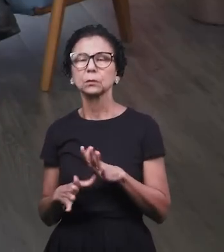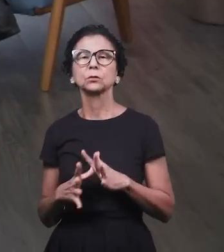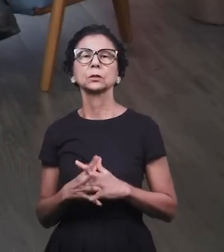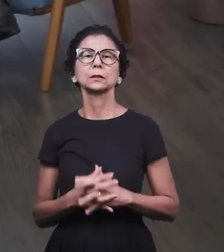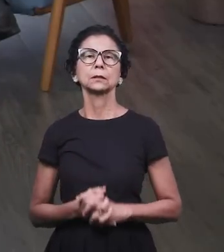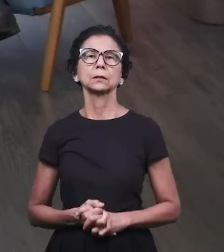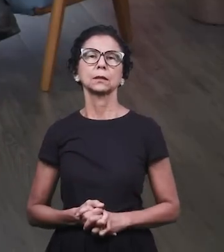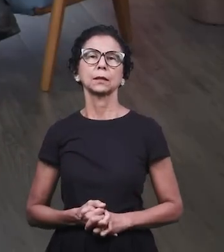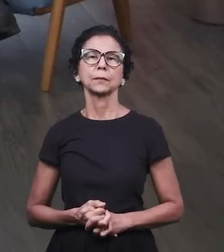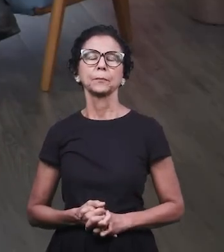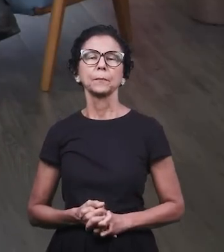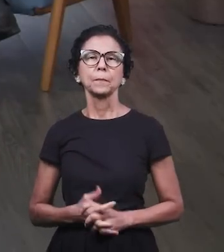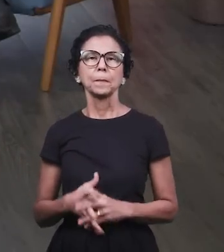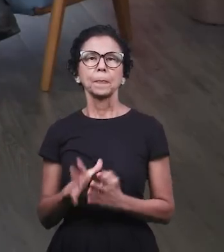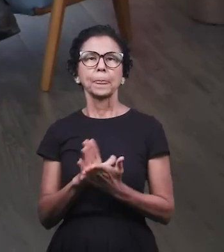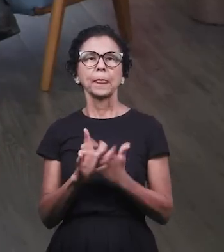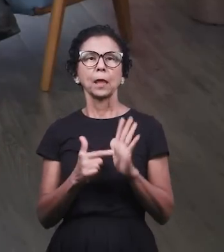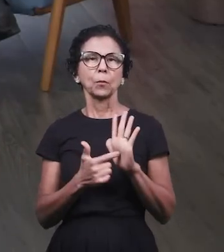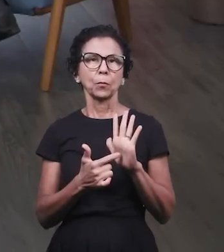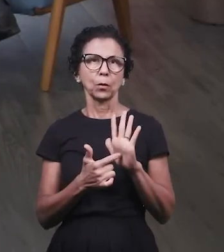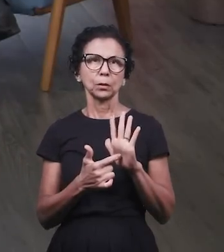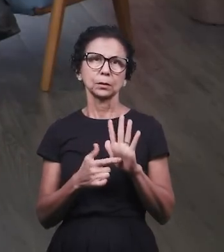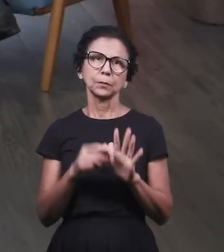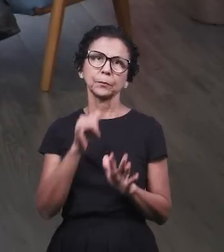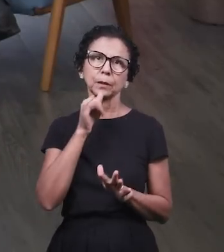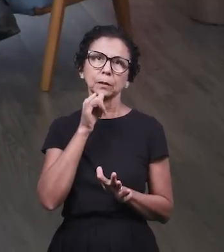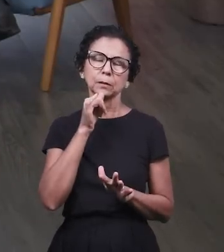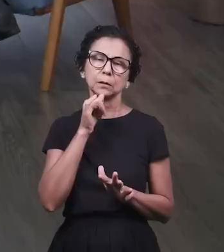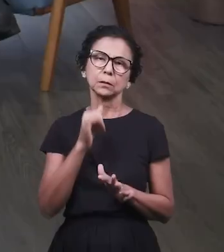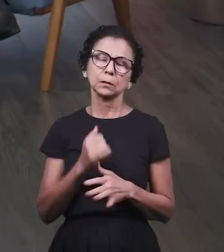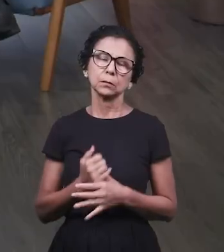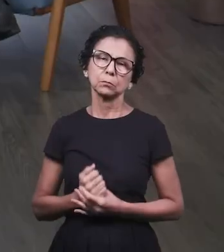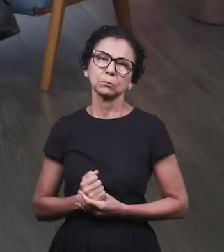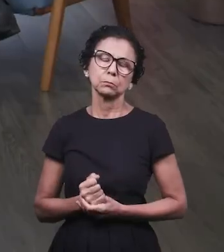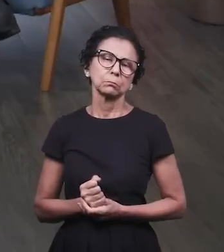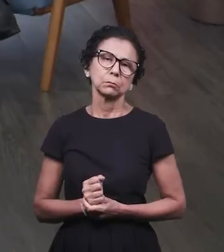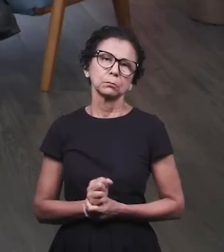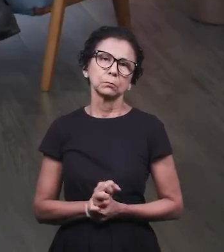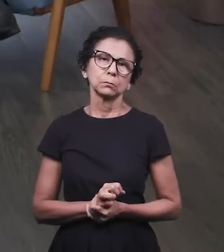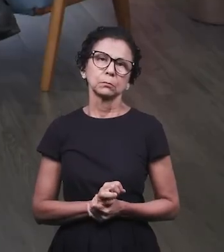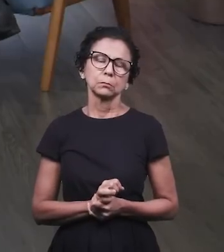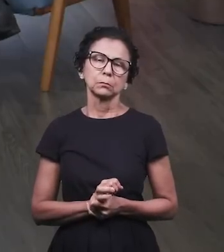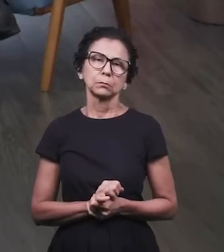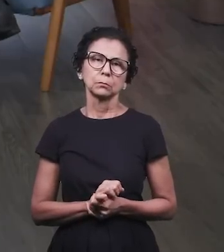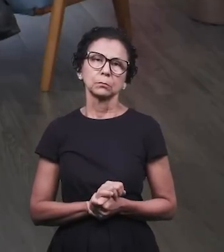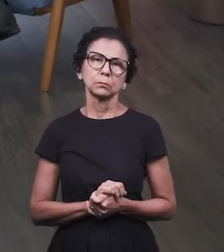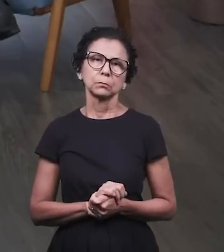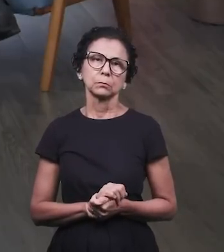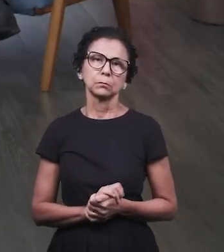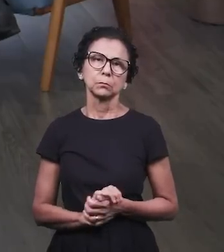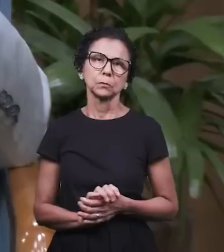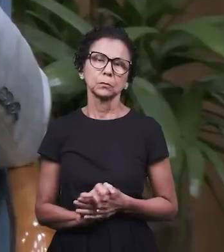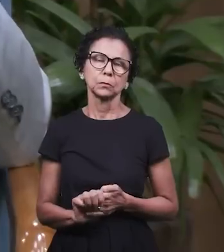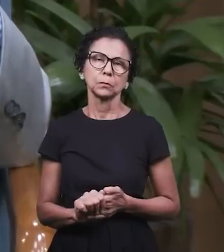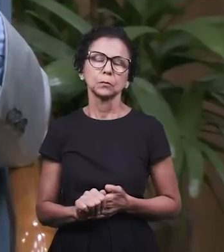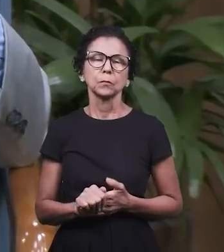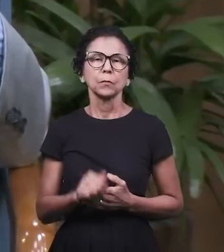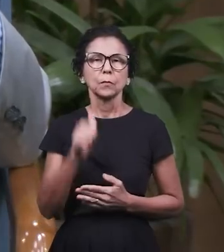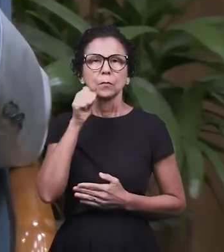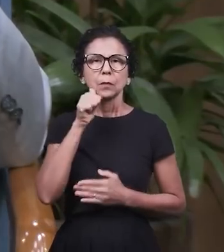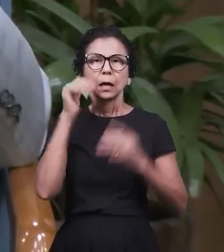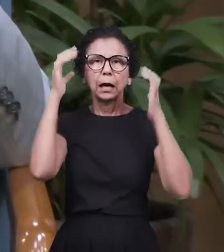né? A gente vê na Bíblia, por exemplo, uma figura bíblica, né? Um tipo da igreja,